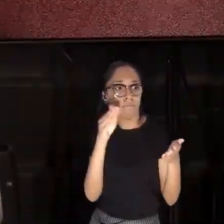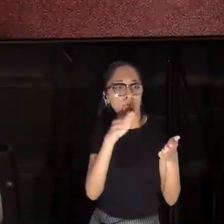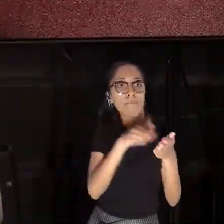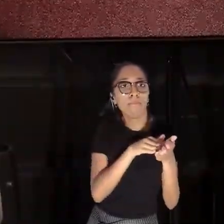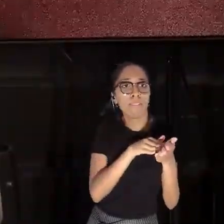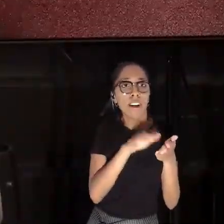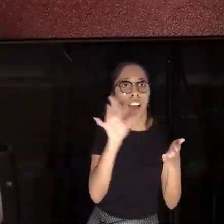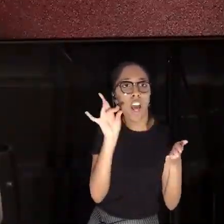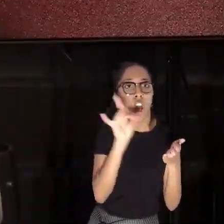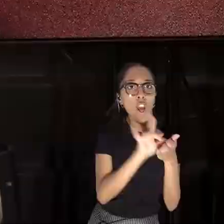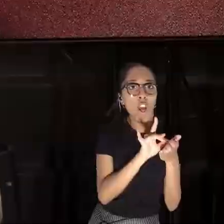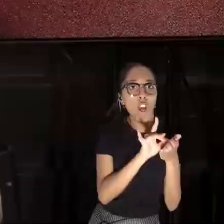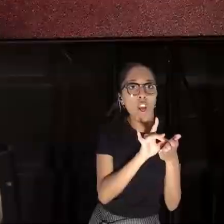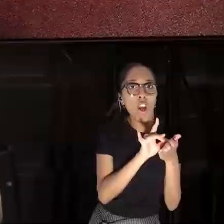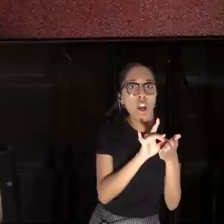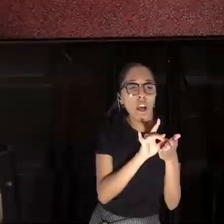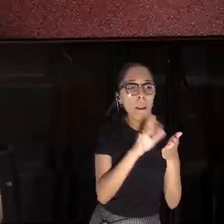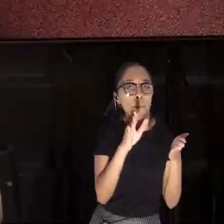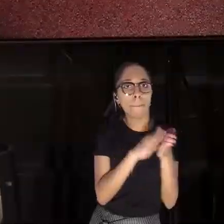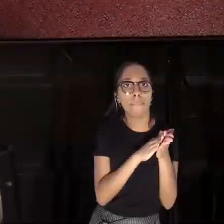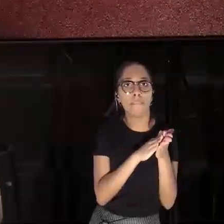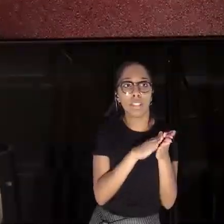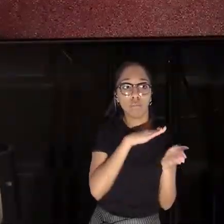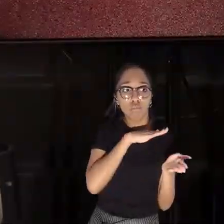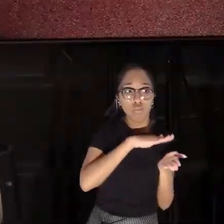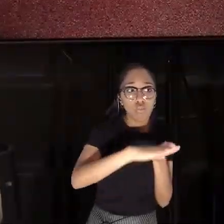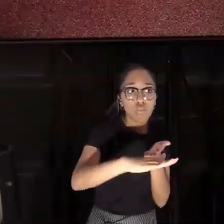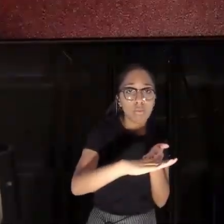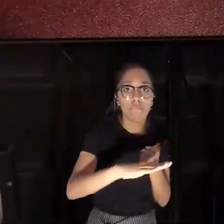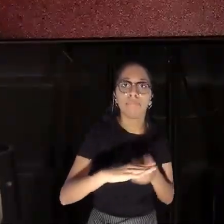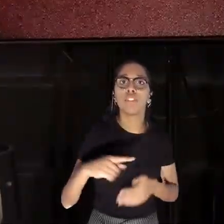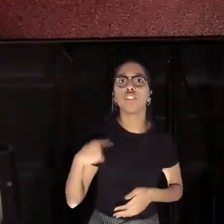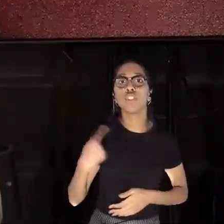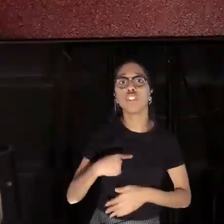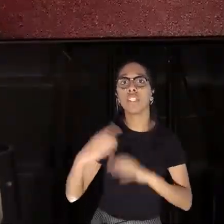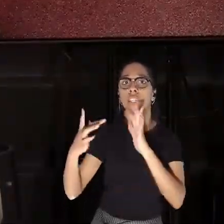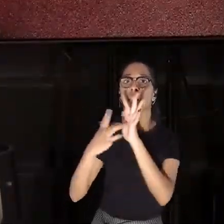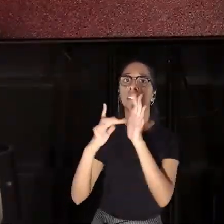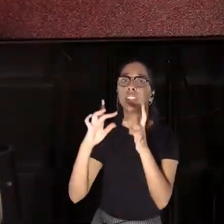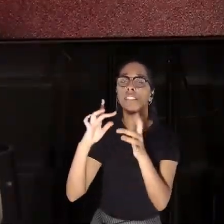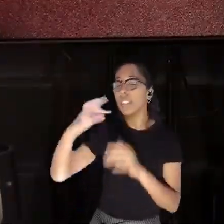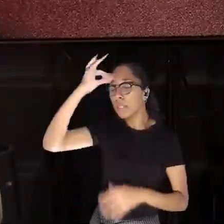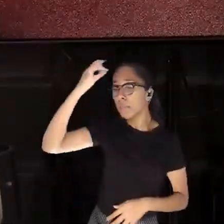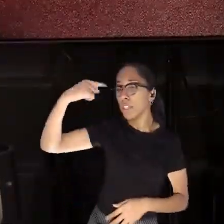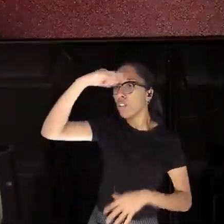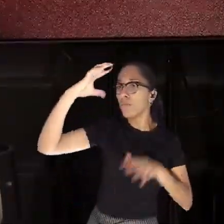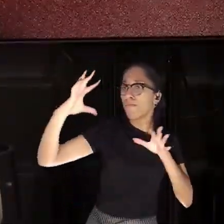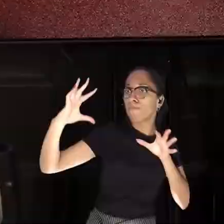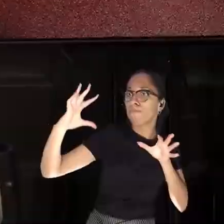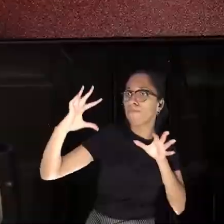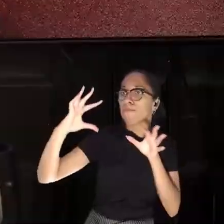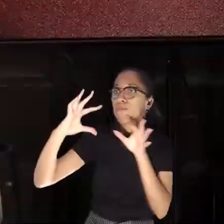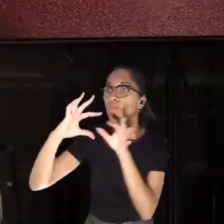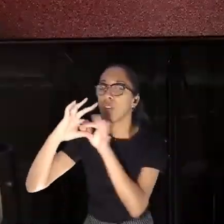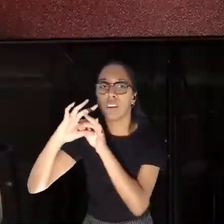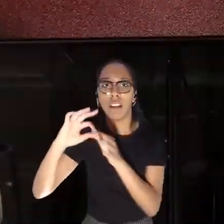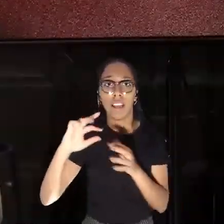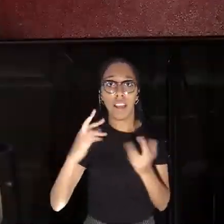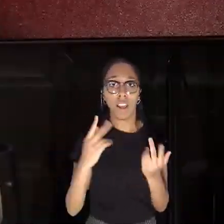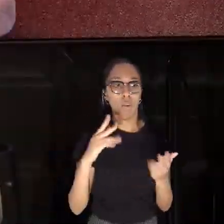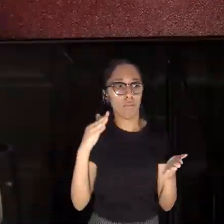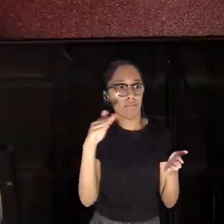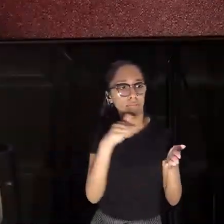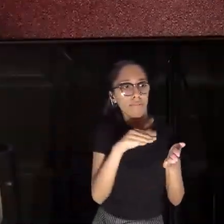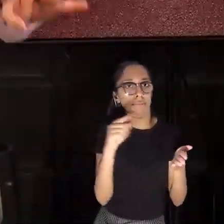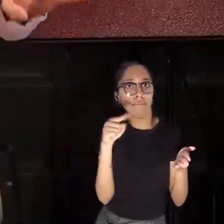Mas se você hoje é selado pelo Espírito, e eu encerro dizendo que é o Espírito que